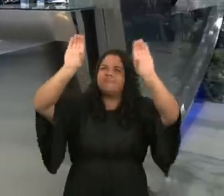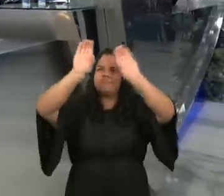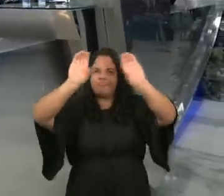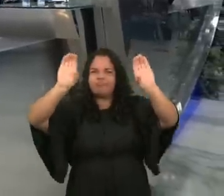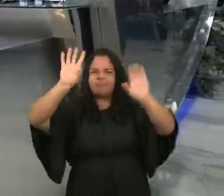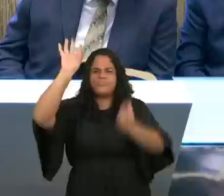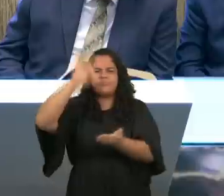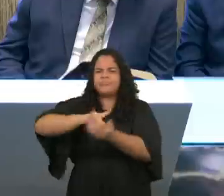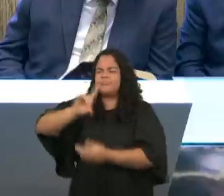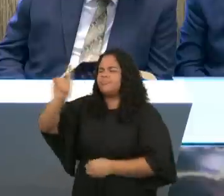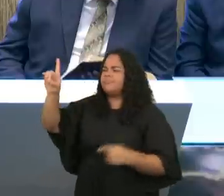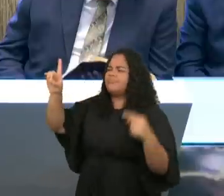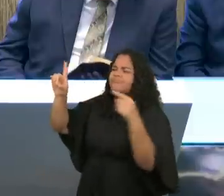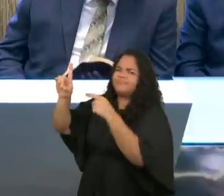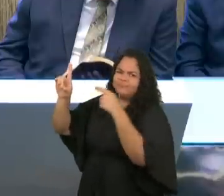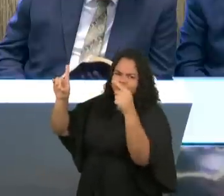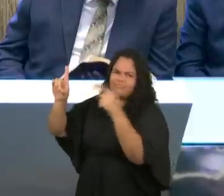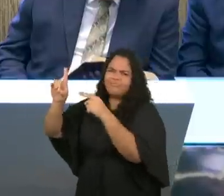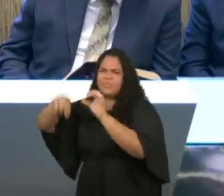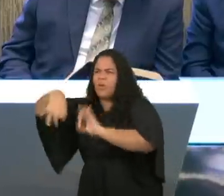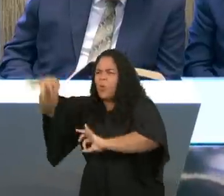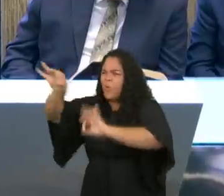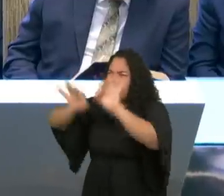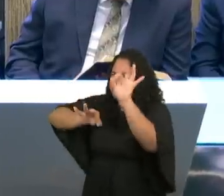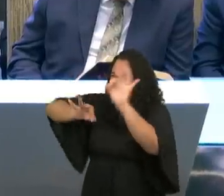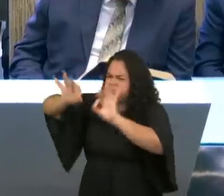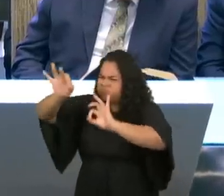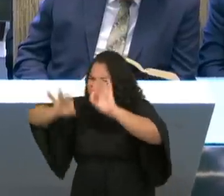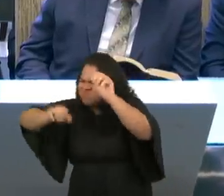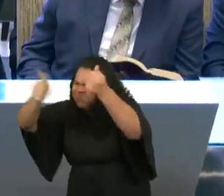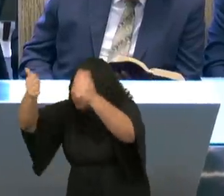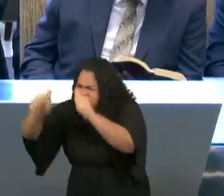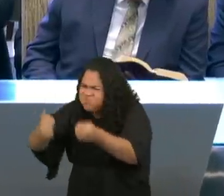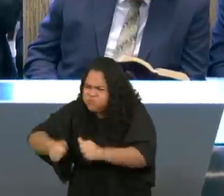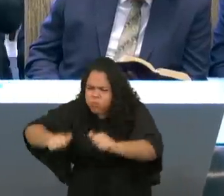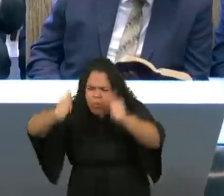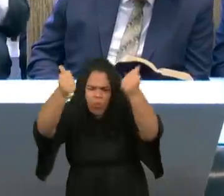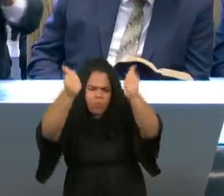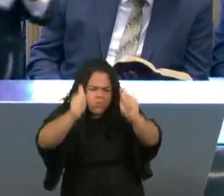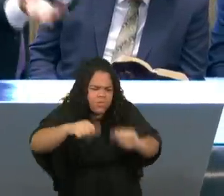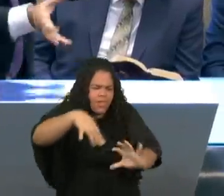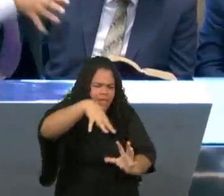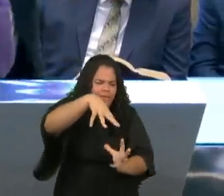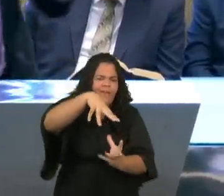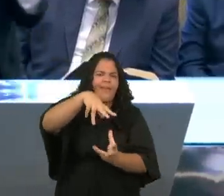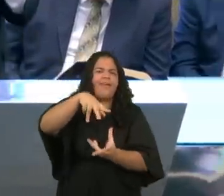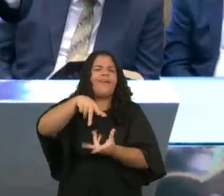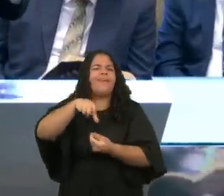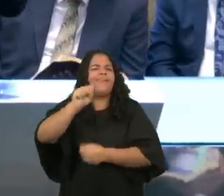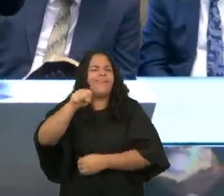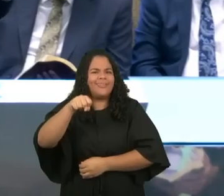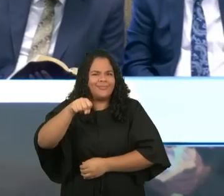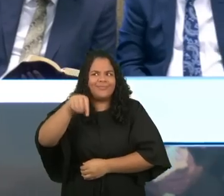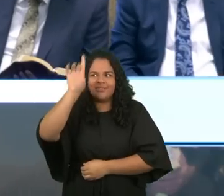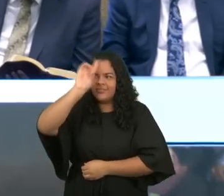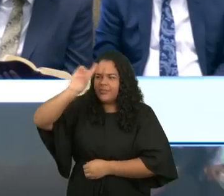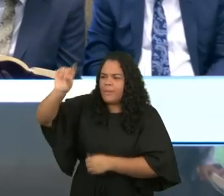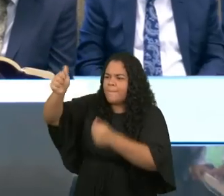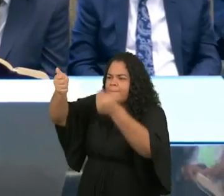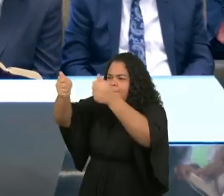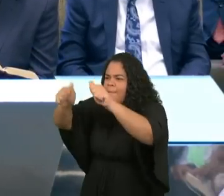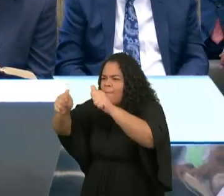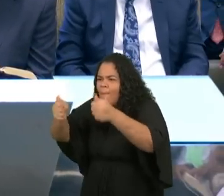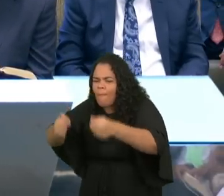Deus, que moldou a terra e a fez. Uau, ele fez o quê? Moldou. Tem